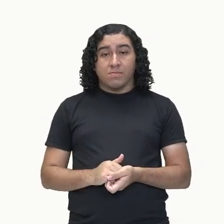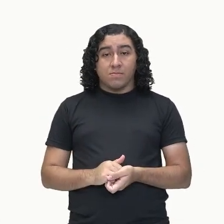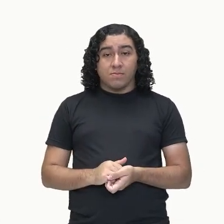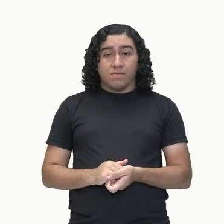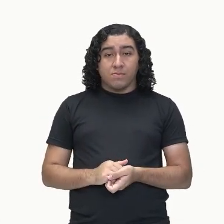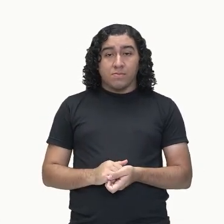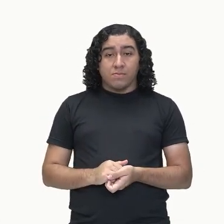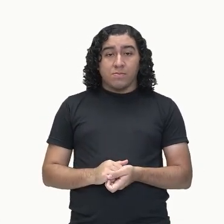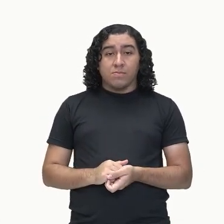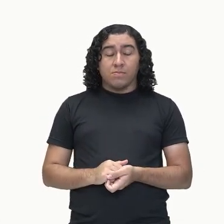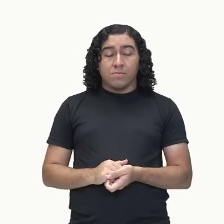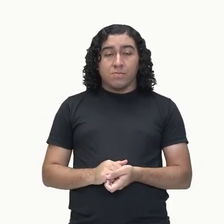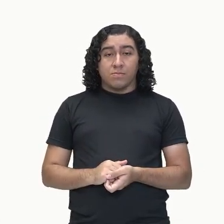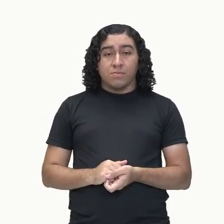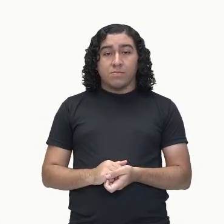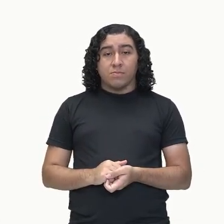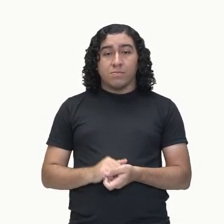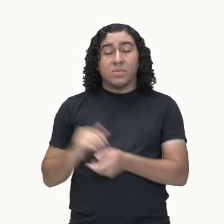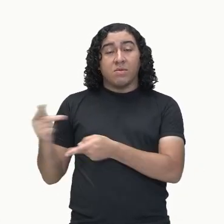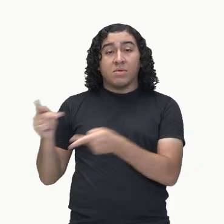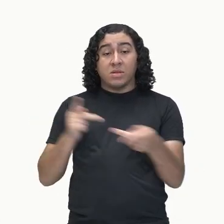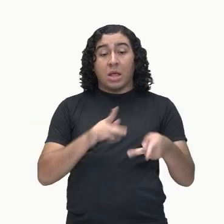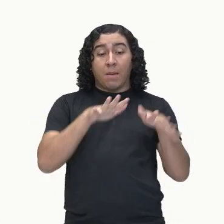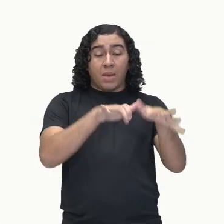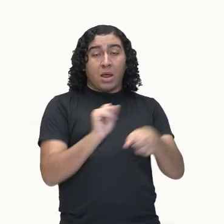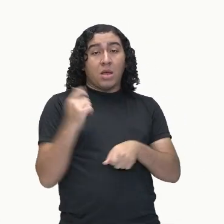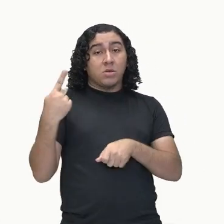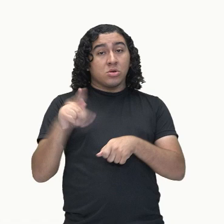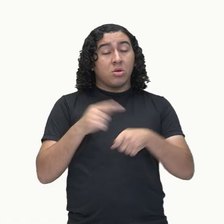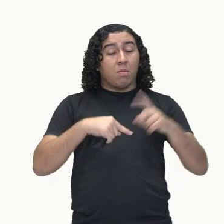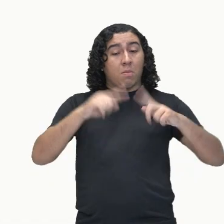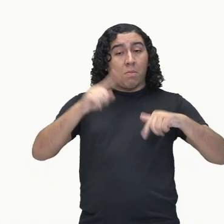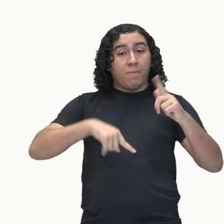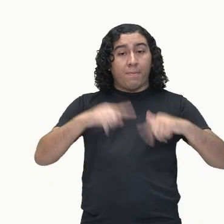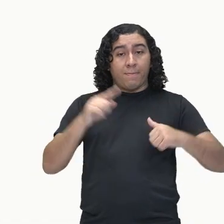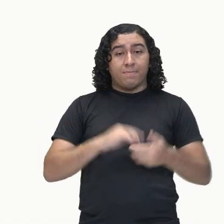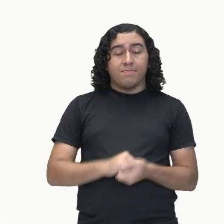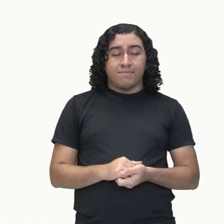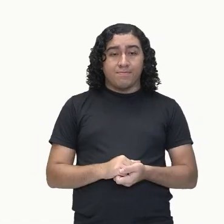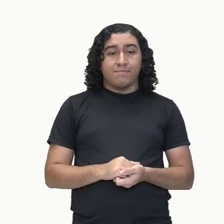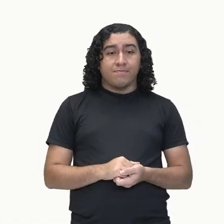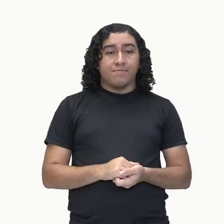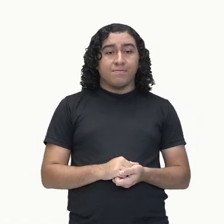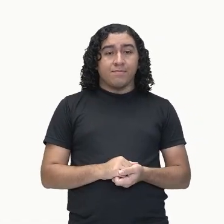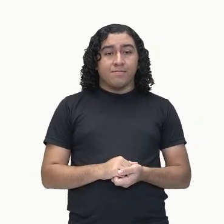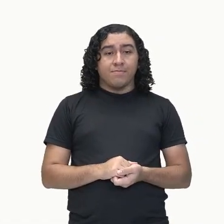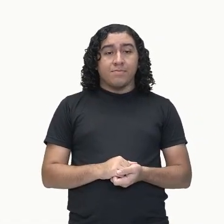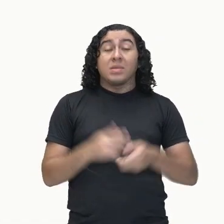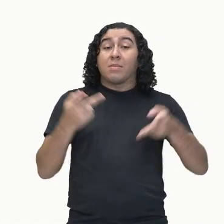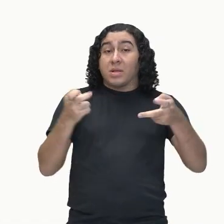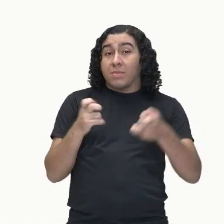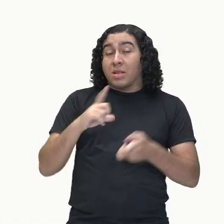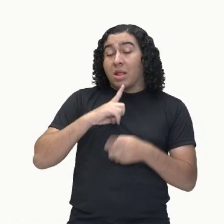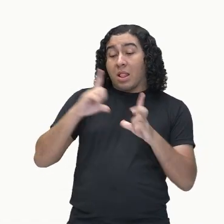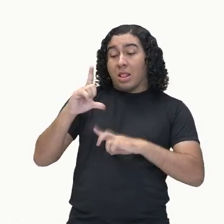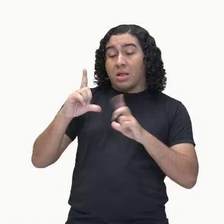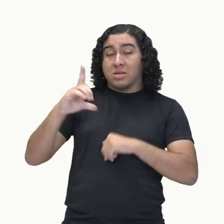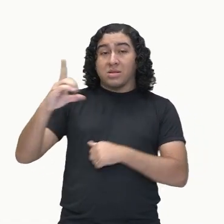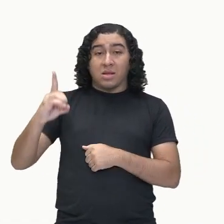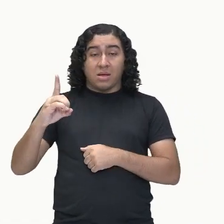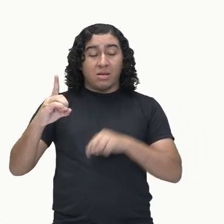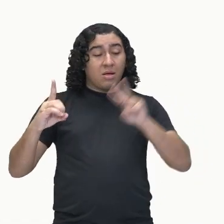pessoa de singular viria aqui pegar o pacote dela bendas ó a invasão da letra d a ra